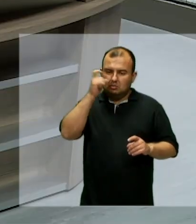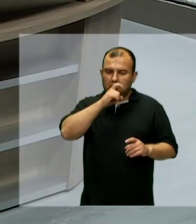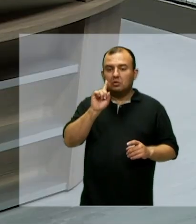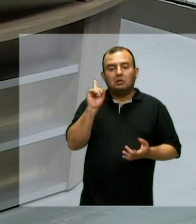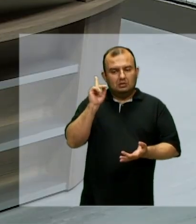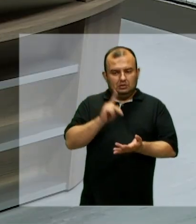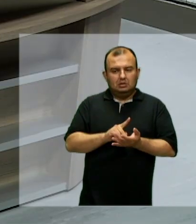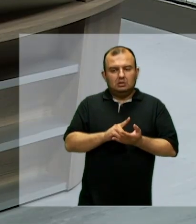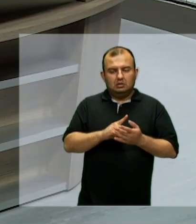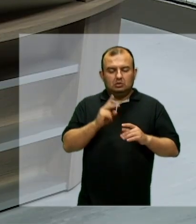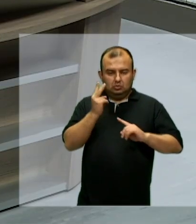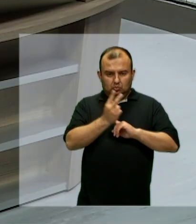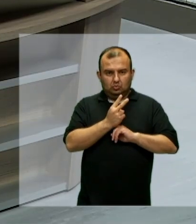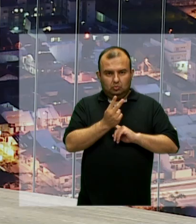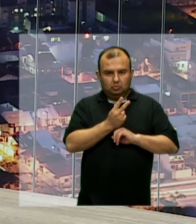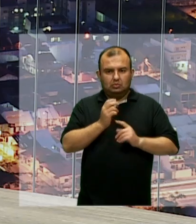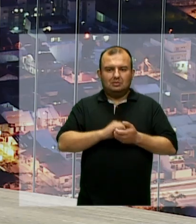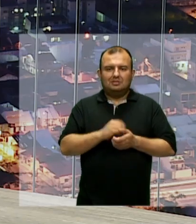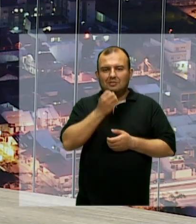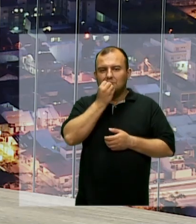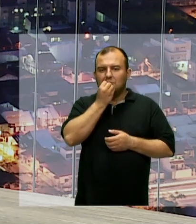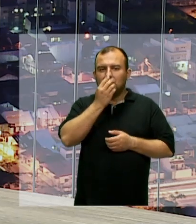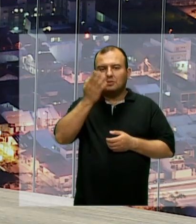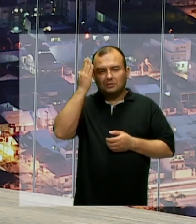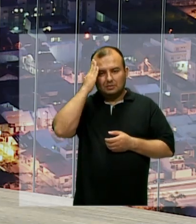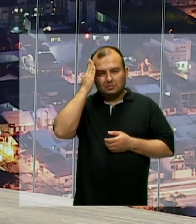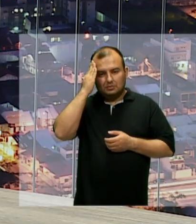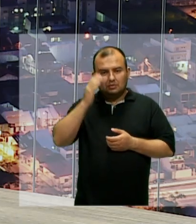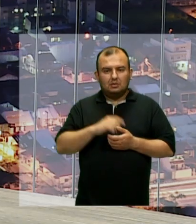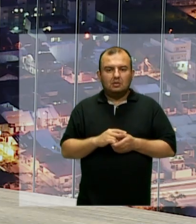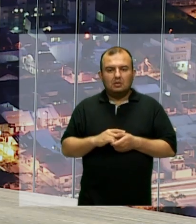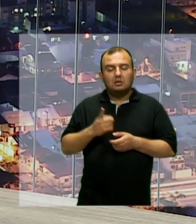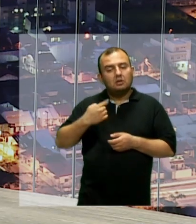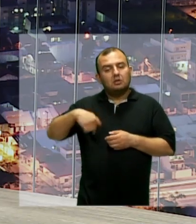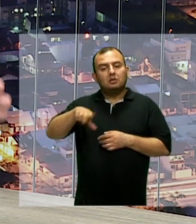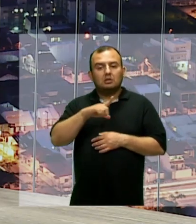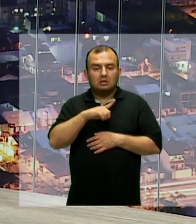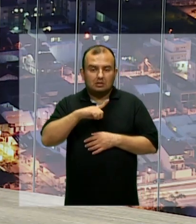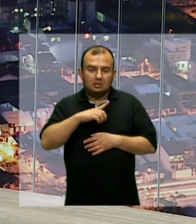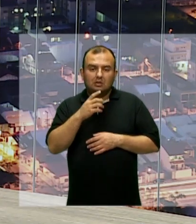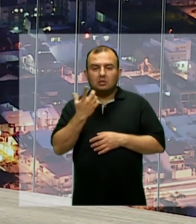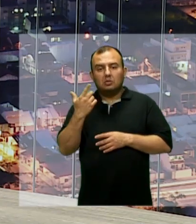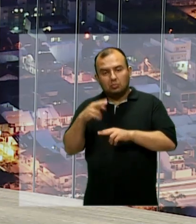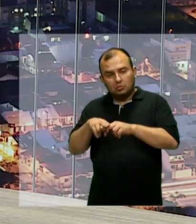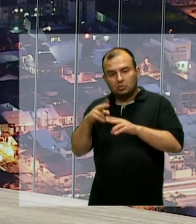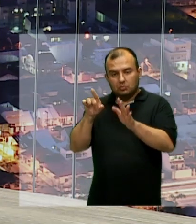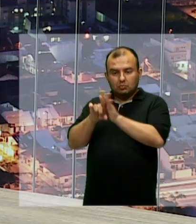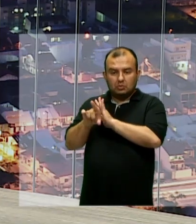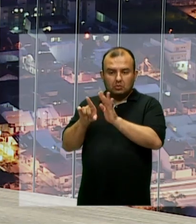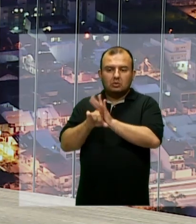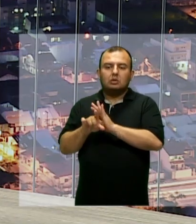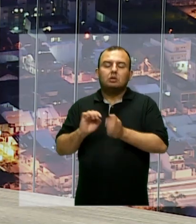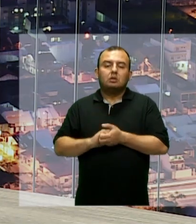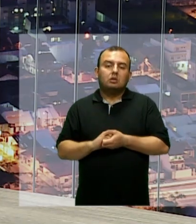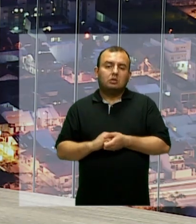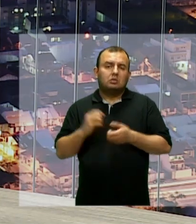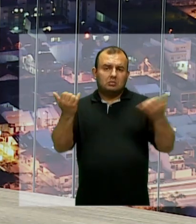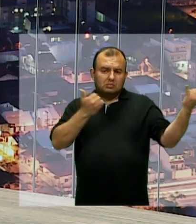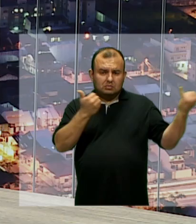verdade, protege. É bom saber. A gente tem que... Por isso que eu lhe perguntei. Porque a gente